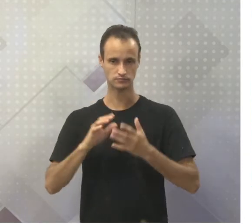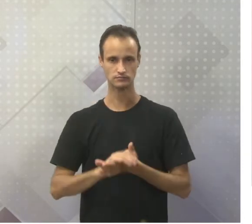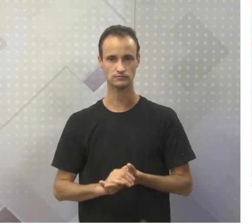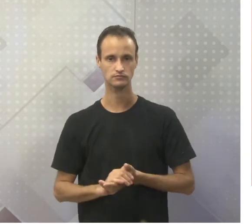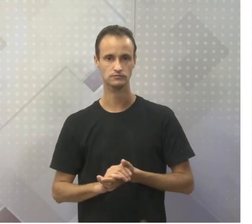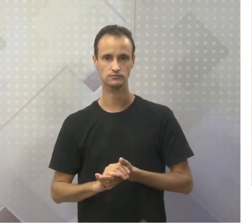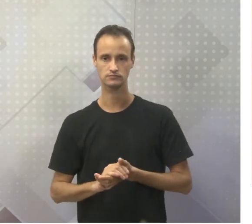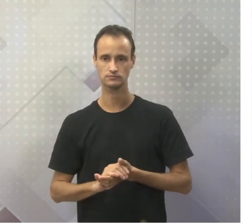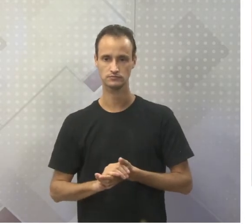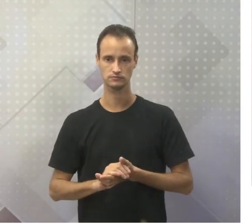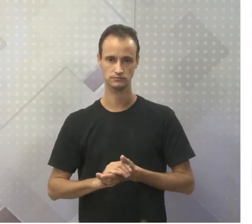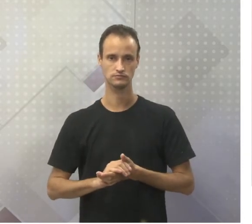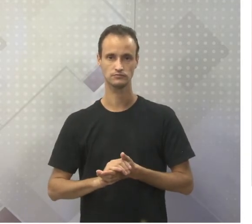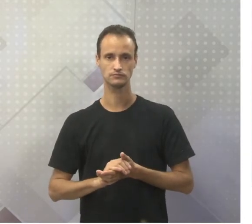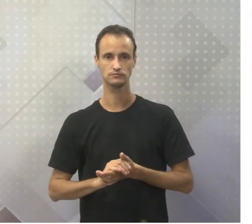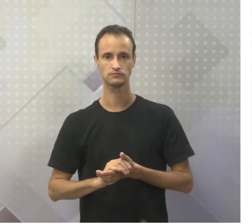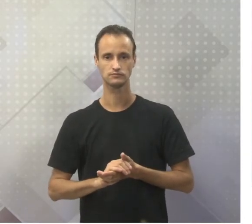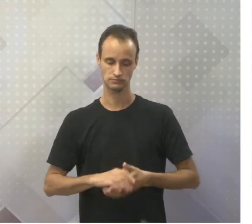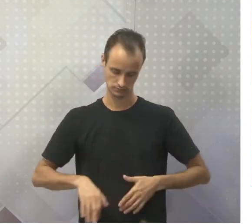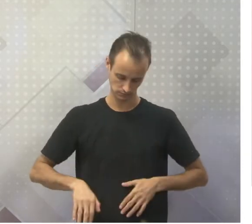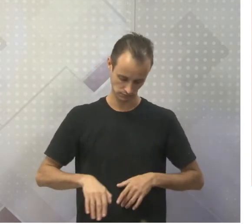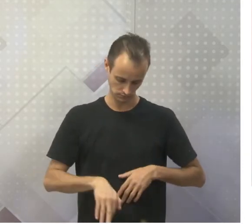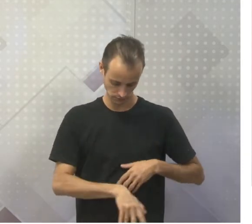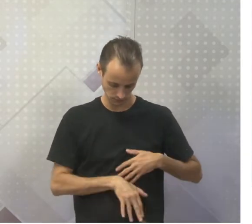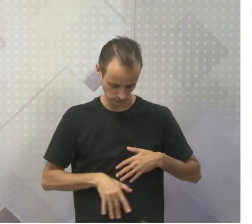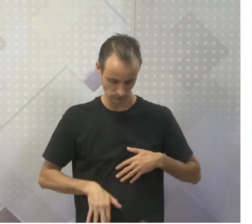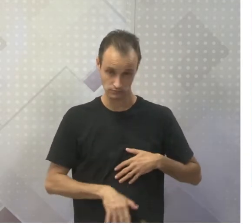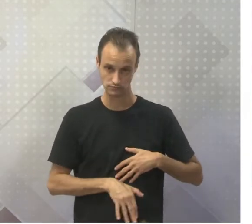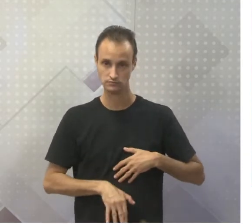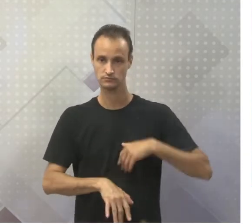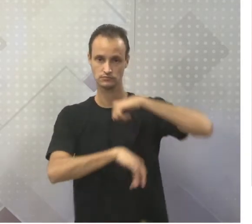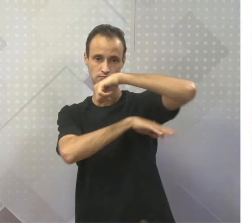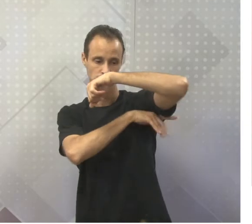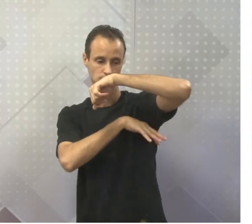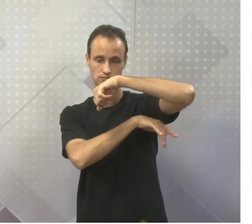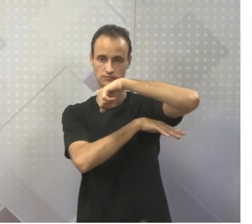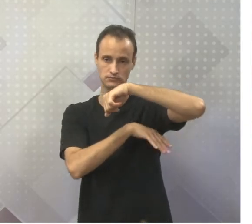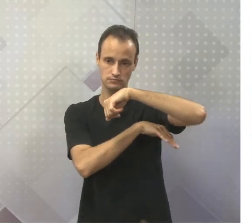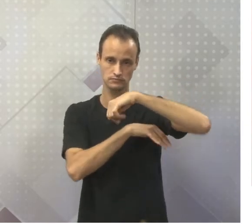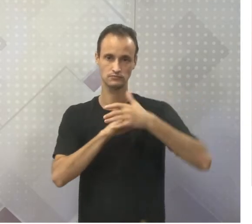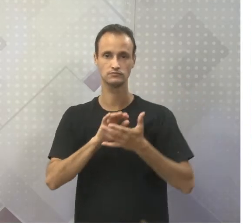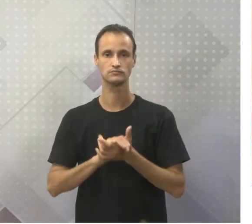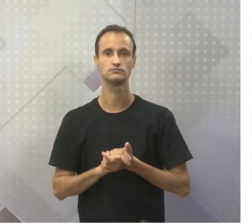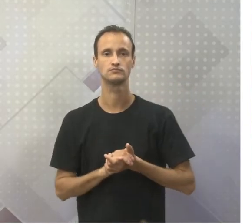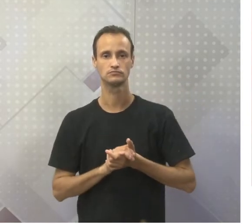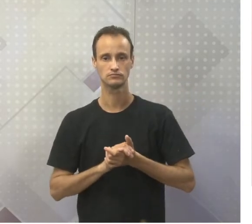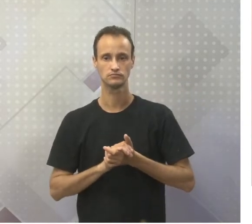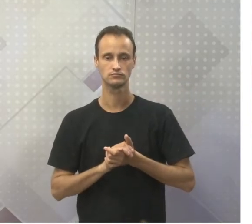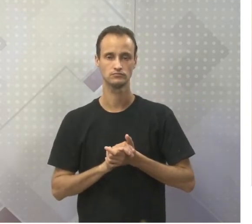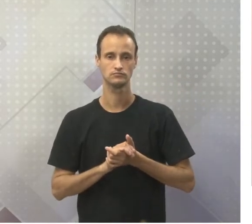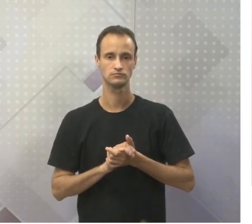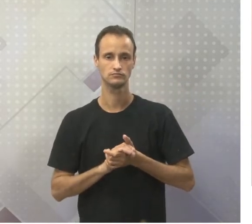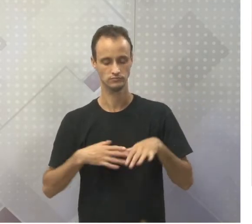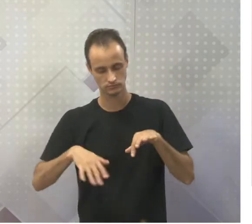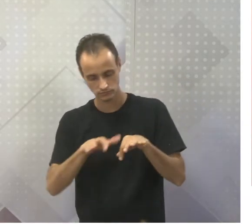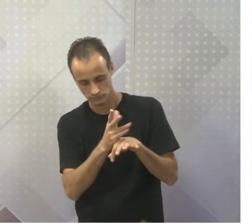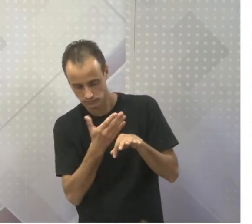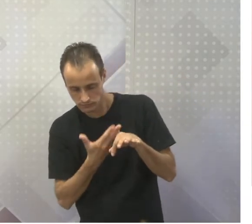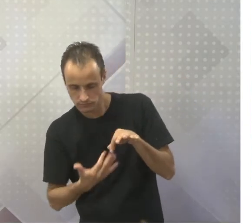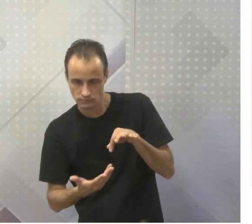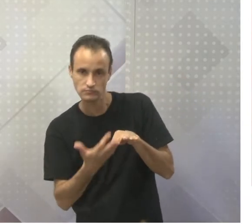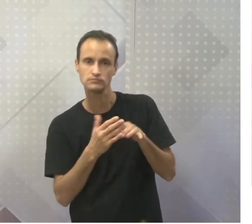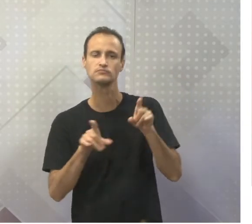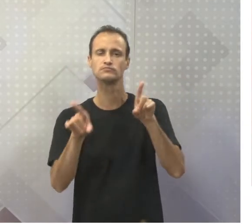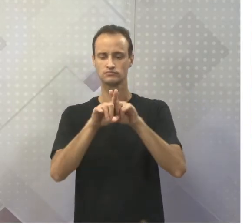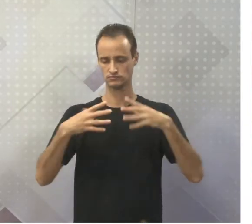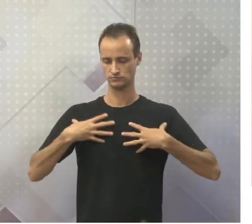no pubis, na axila, pubis é essa região, pelos no braço e perna mais escuros, crescimento